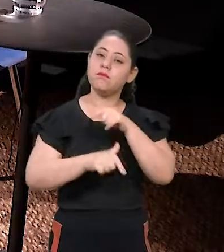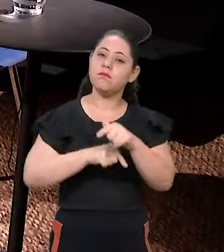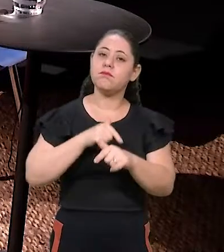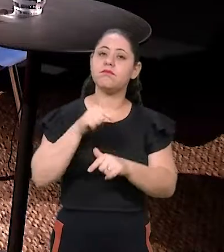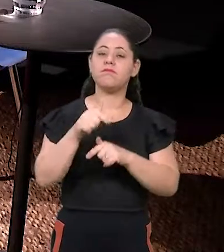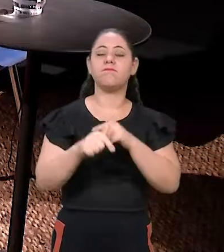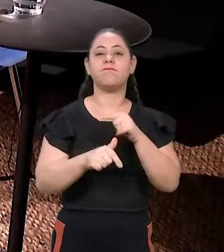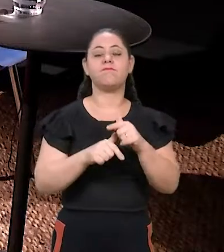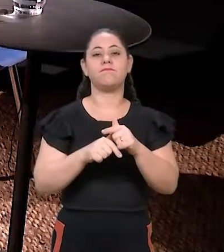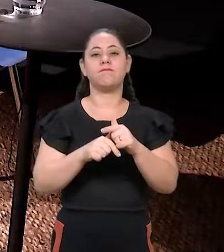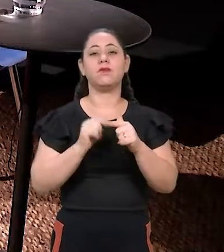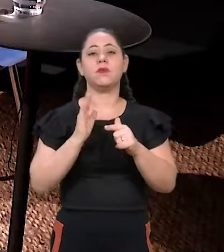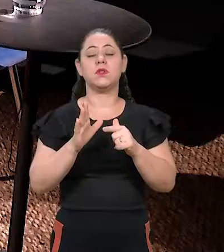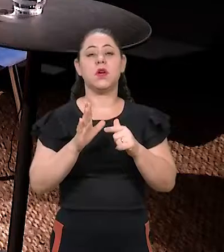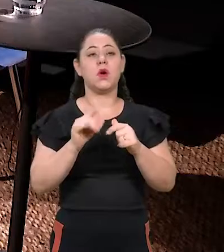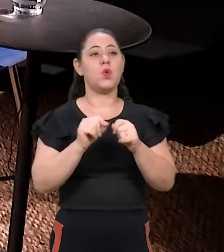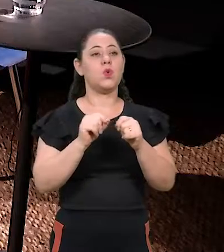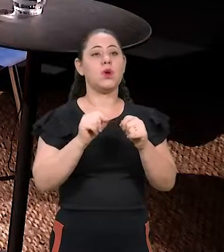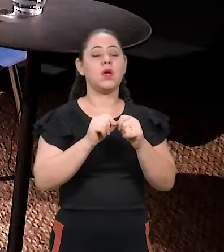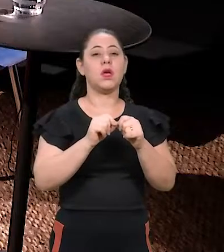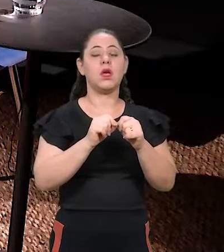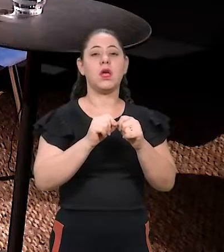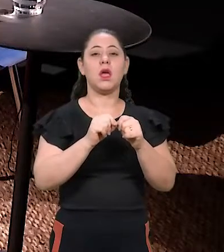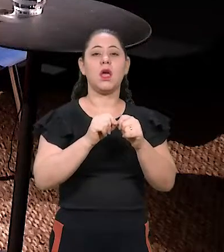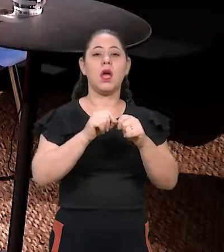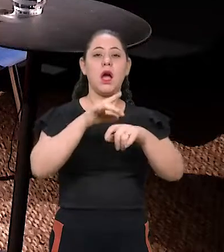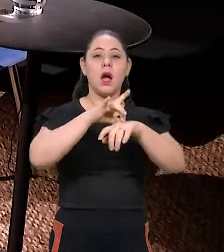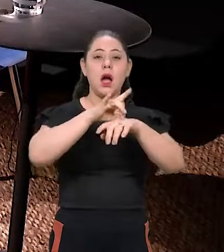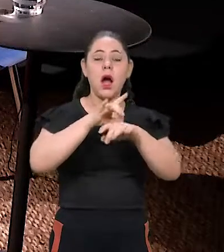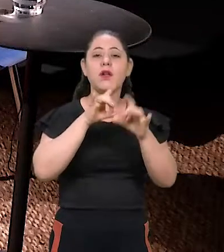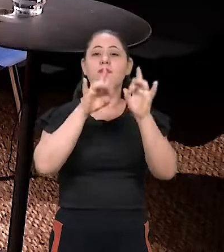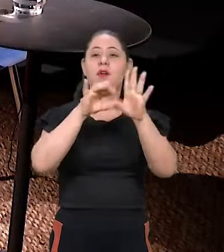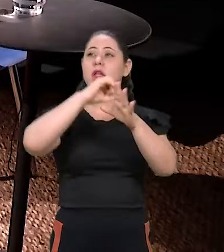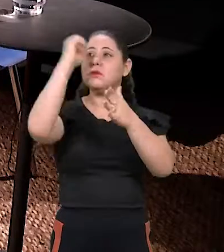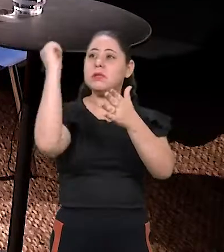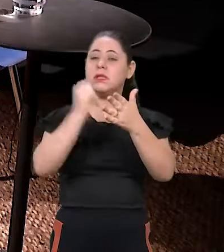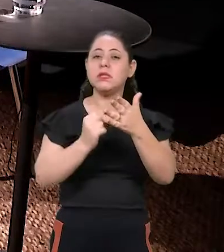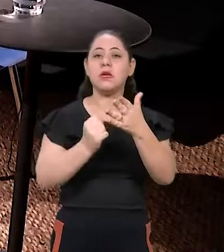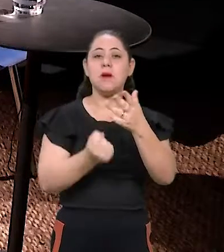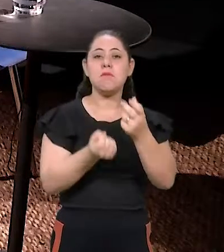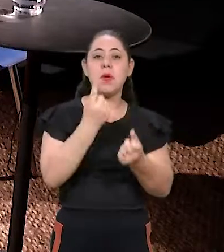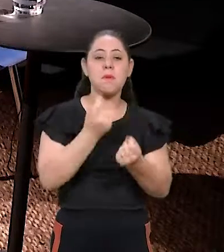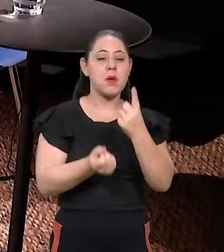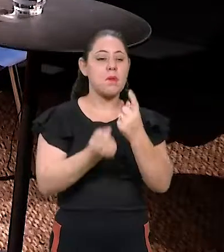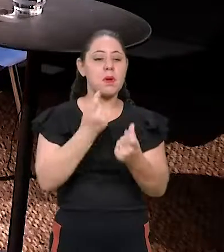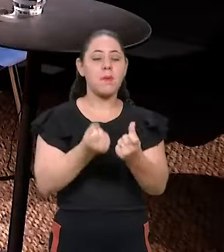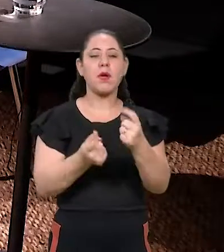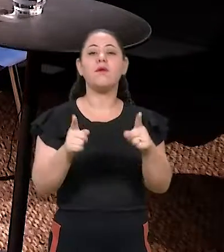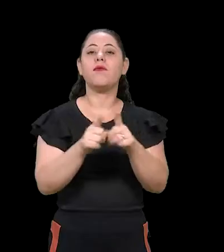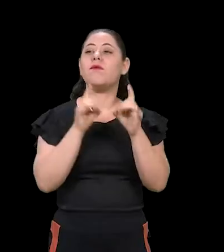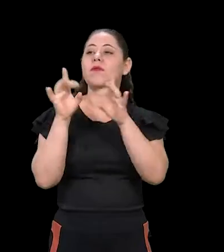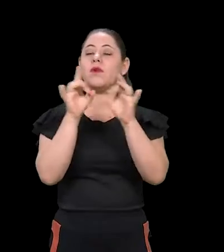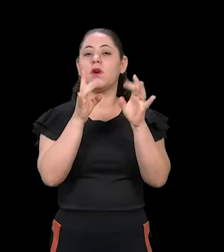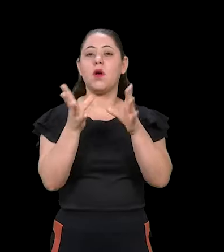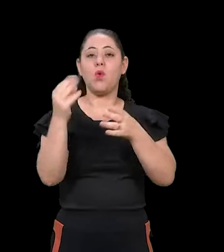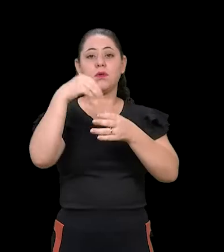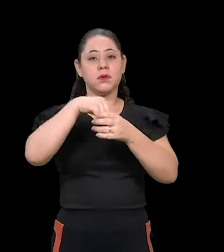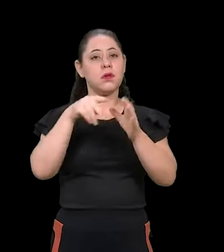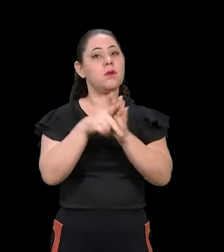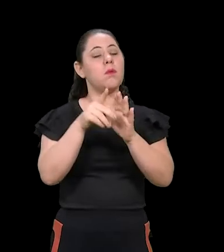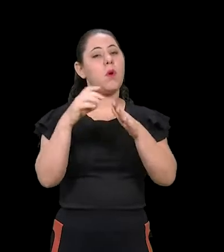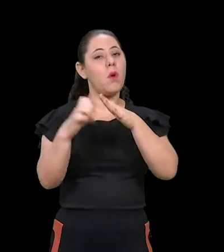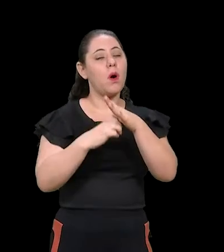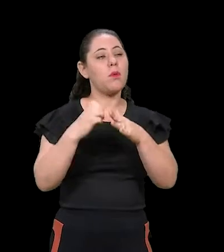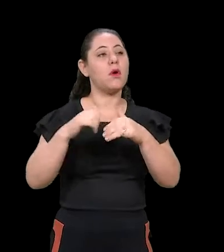assim, trabalhou de açougue, pipoqueiro, de tudo quanto é coisa, né? E hoje, então,